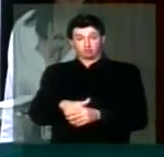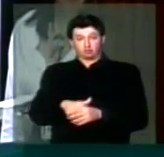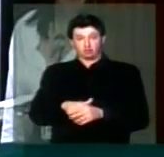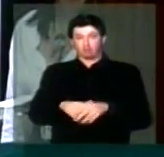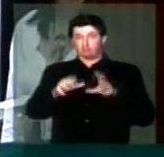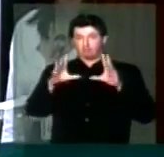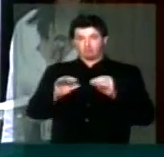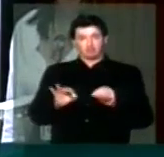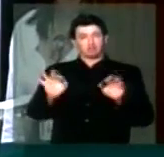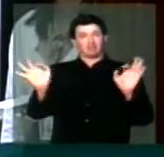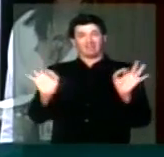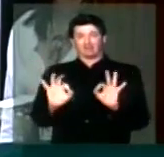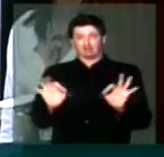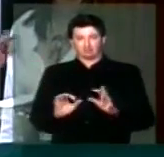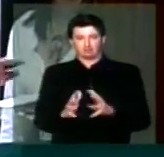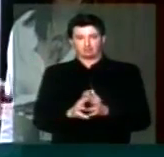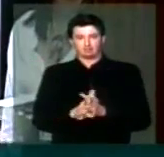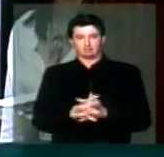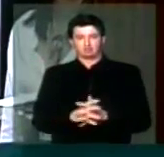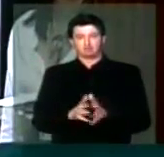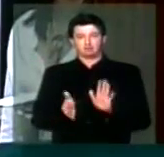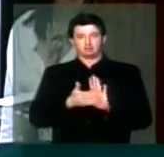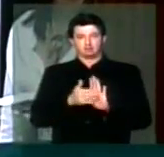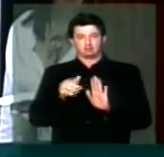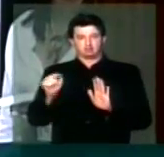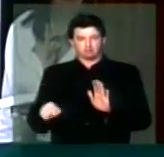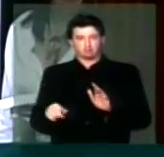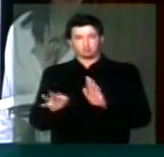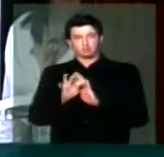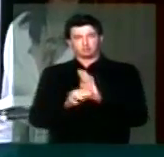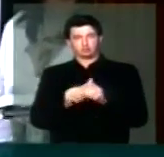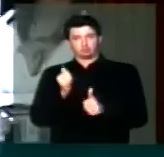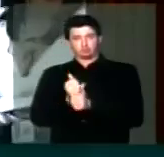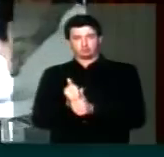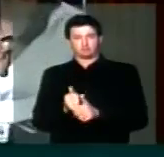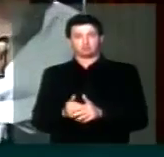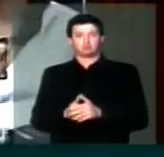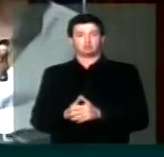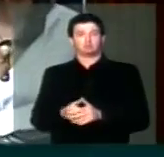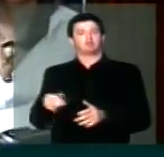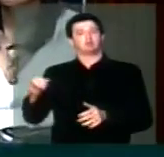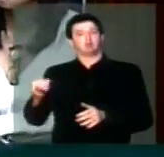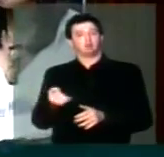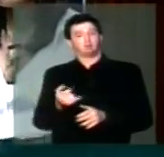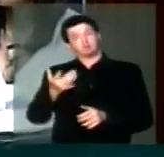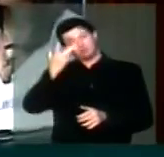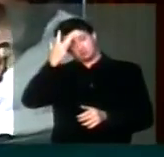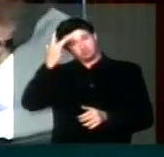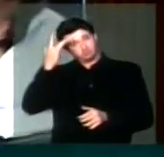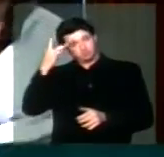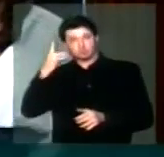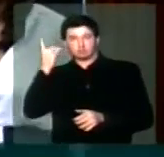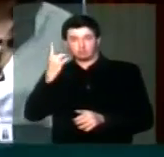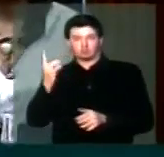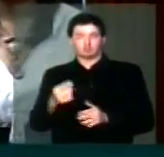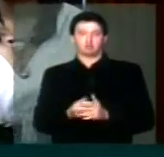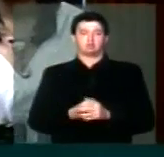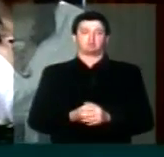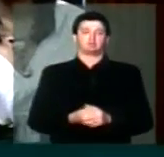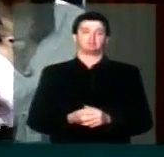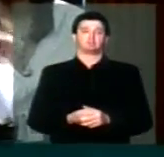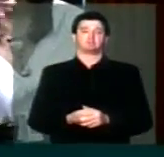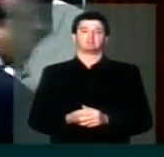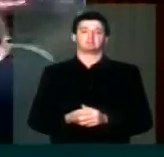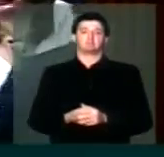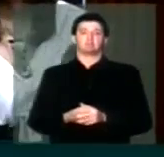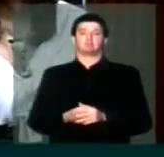não será alterada nesta proposta de substitutivo, dando a oportunidade dos senhores e senhoras parlamentares